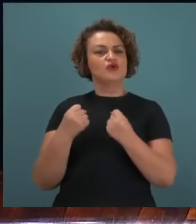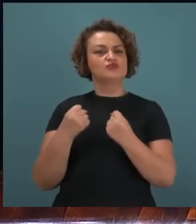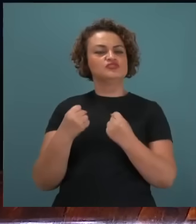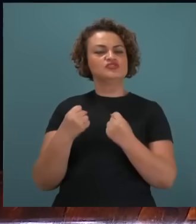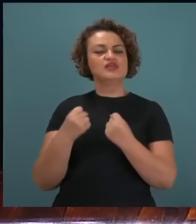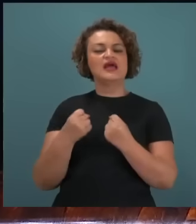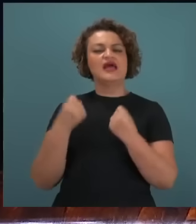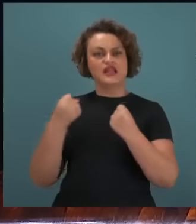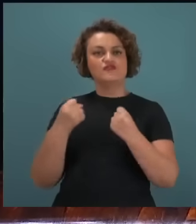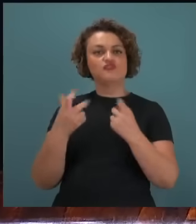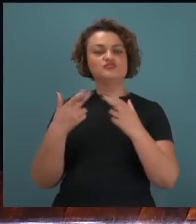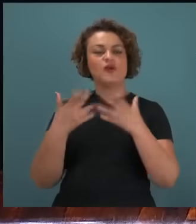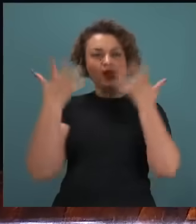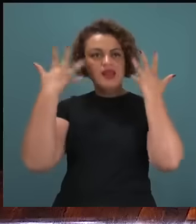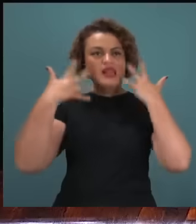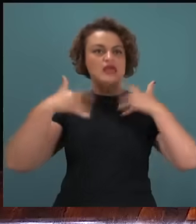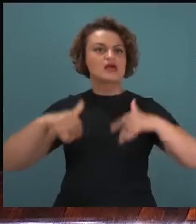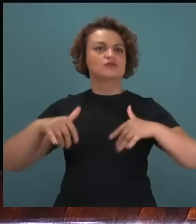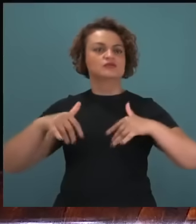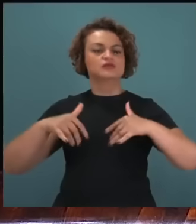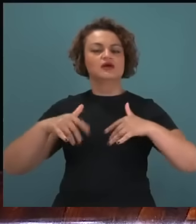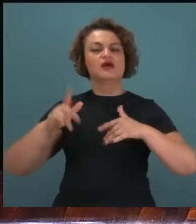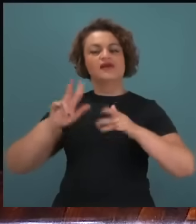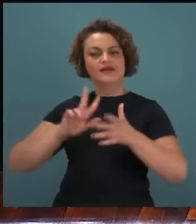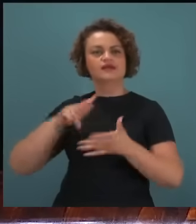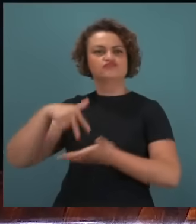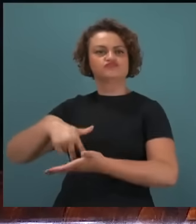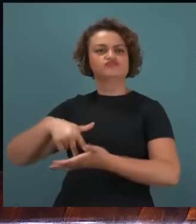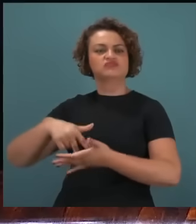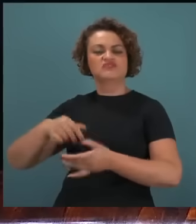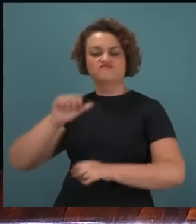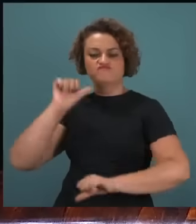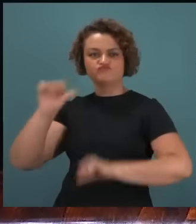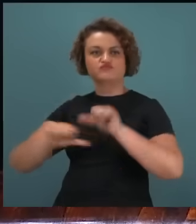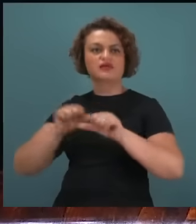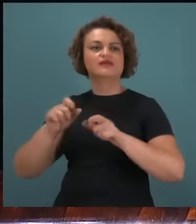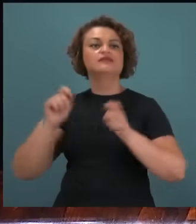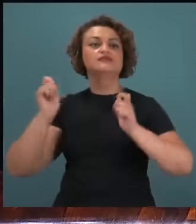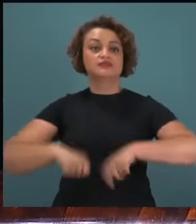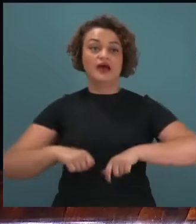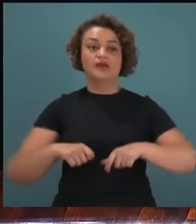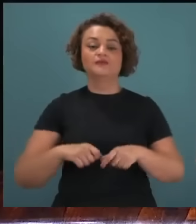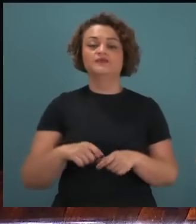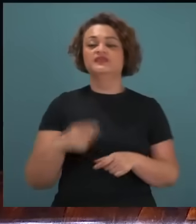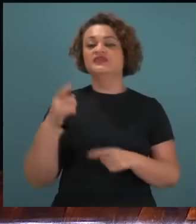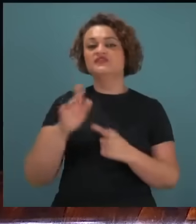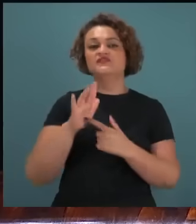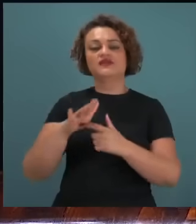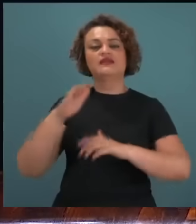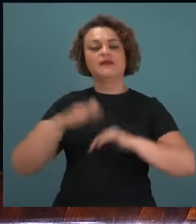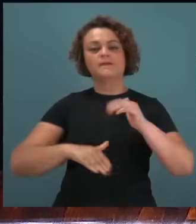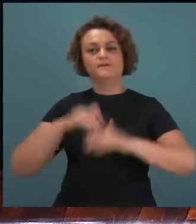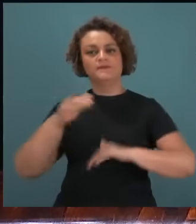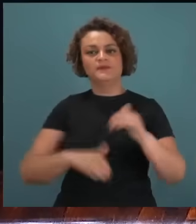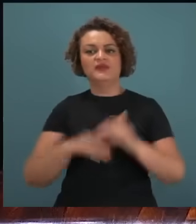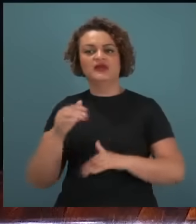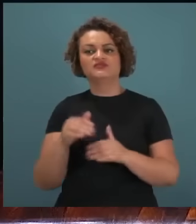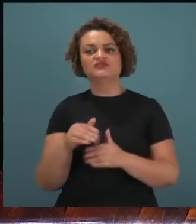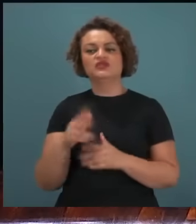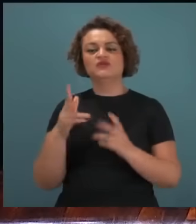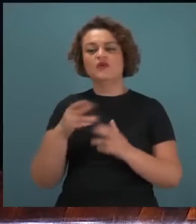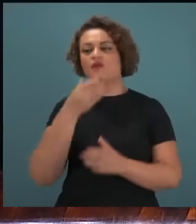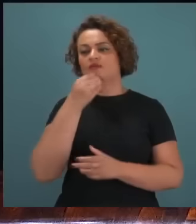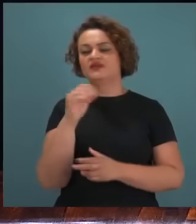leão. É possível virar o jogo e colocar na prática o que previu Stefan Zweig,